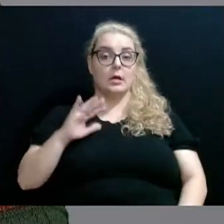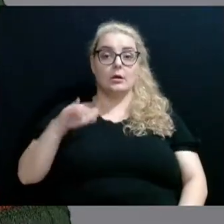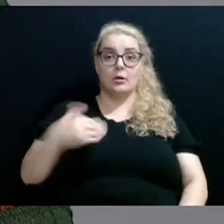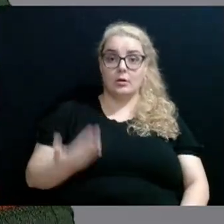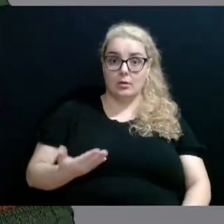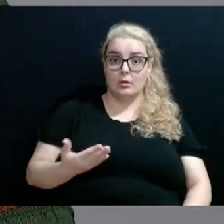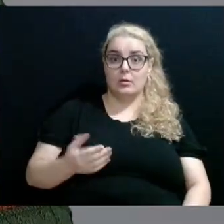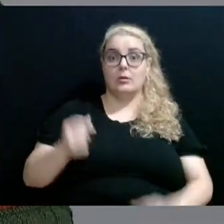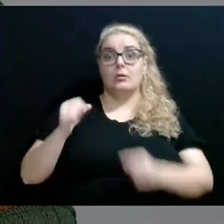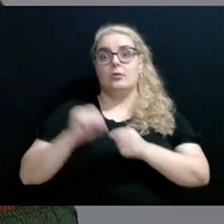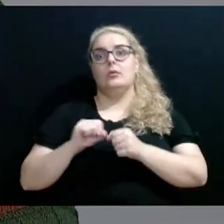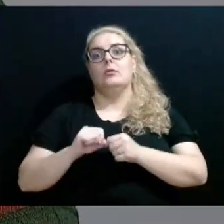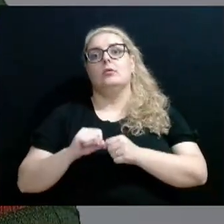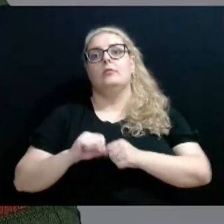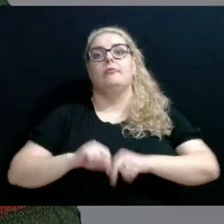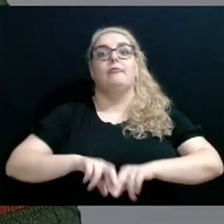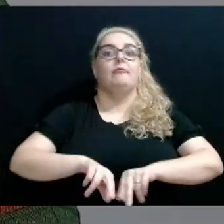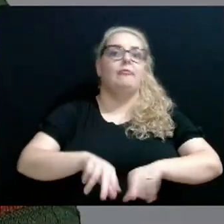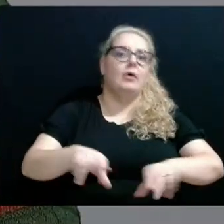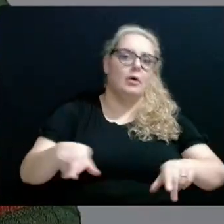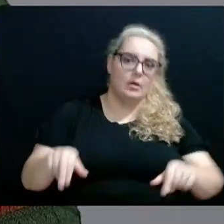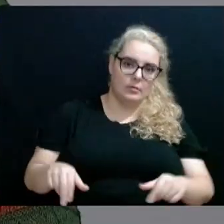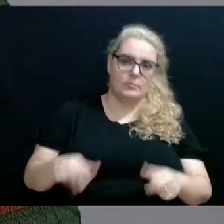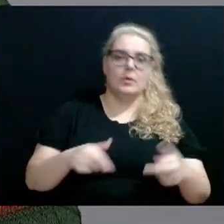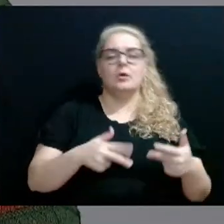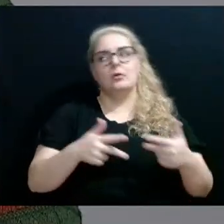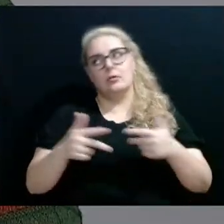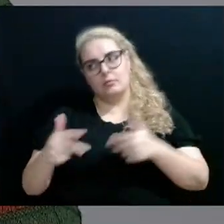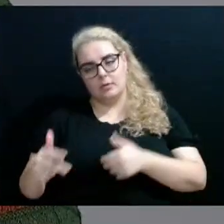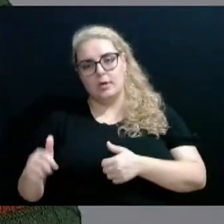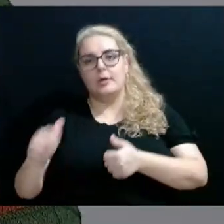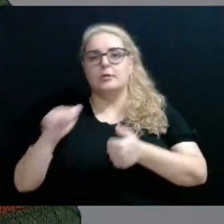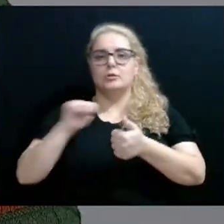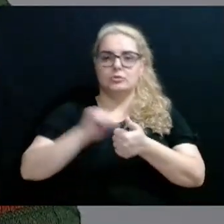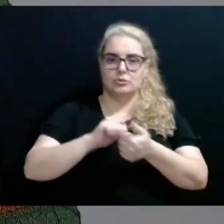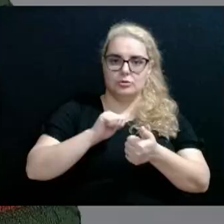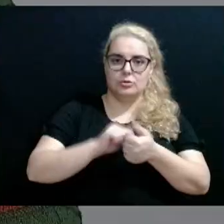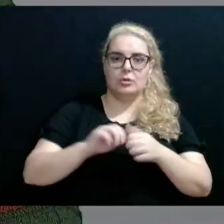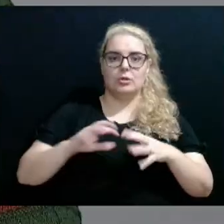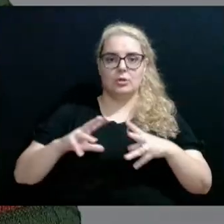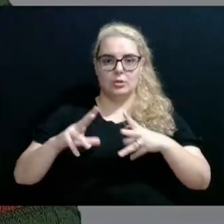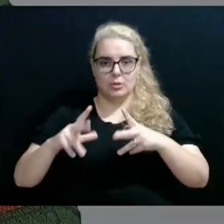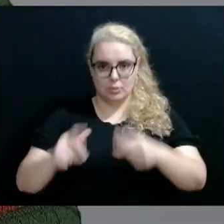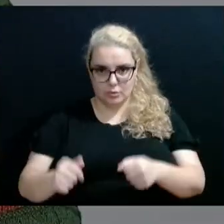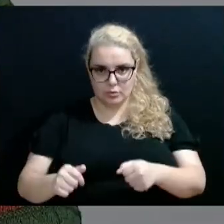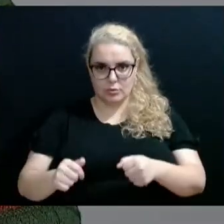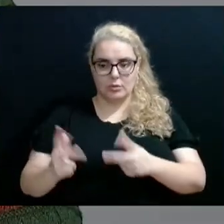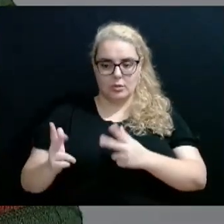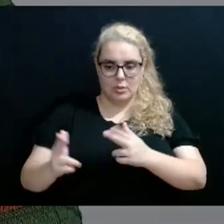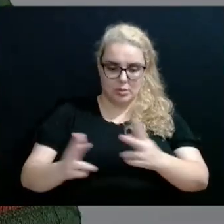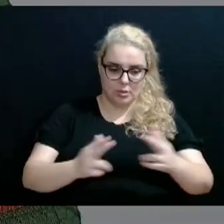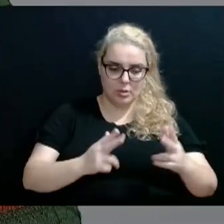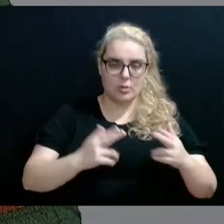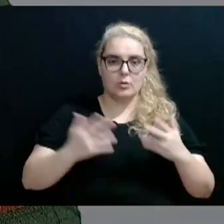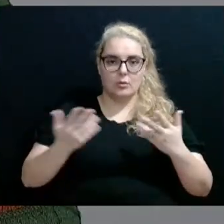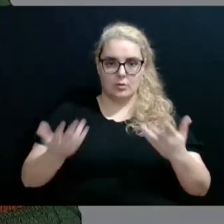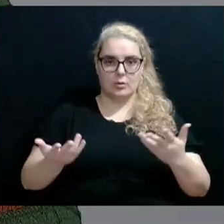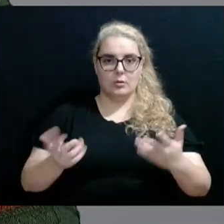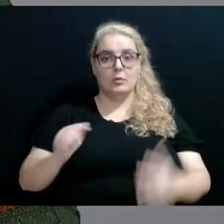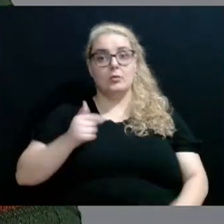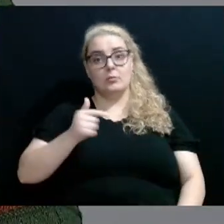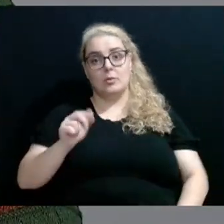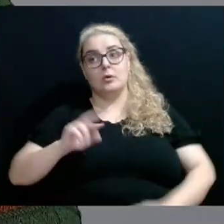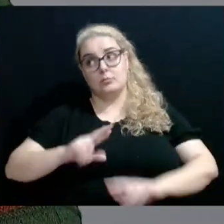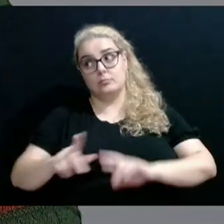um monte, ele tem que seguir esse padrão de qualidade e todas têm que estar iguais, né? Para não ter esse diferencial. Então,